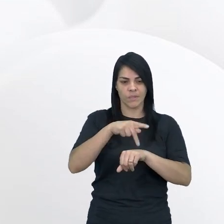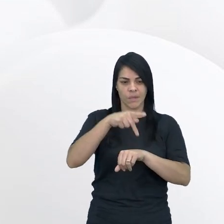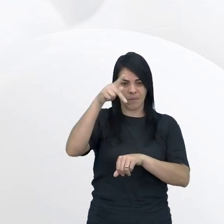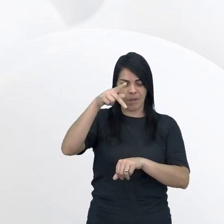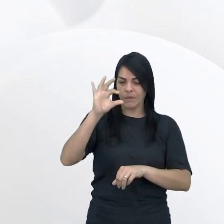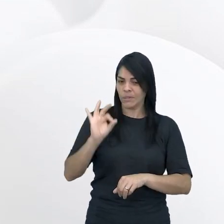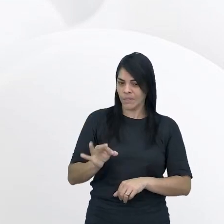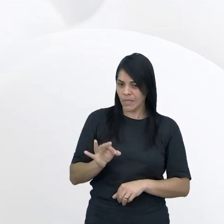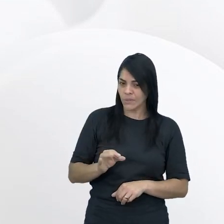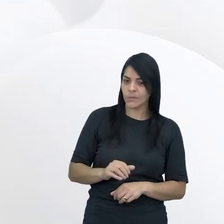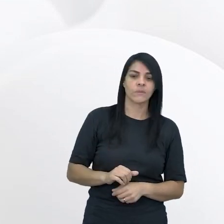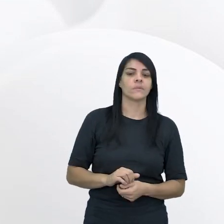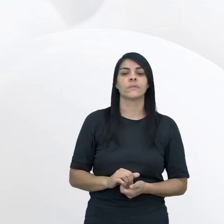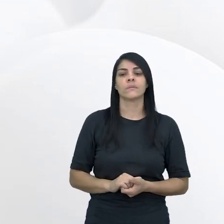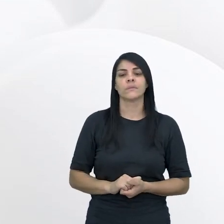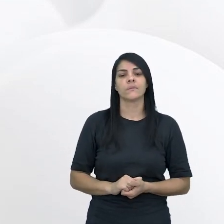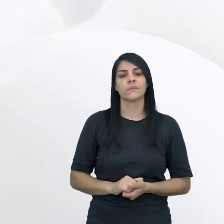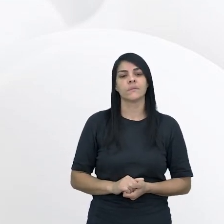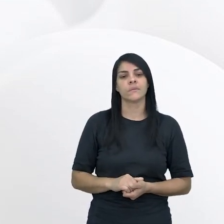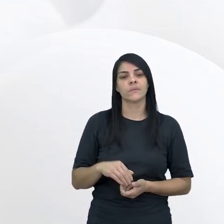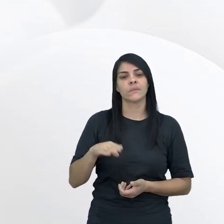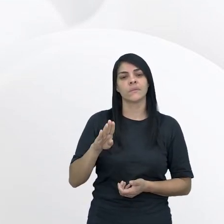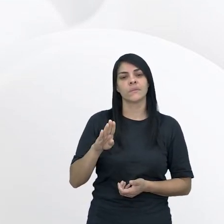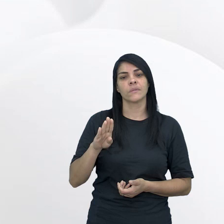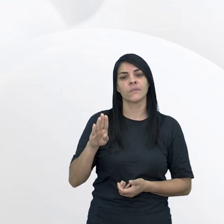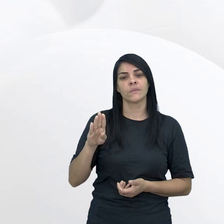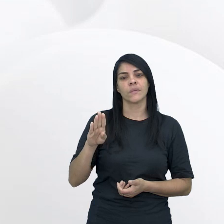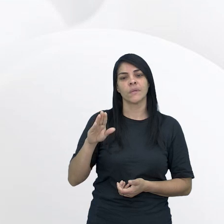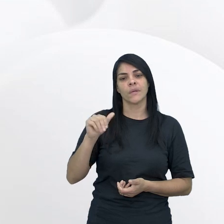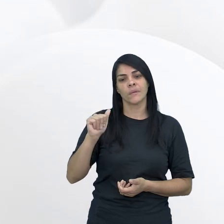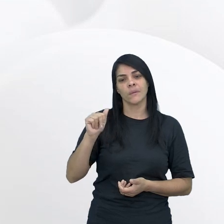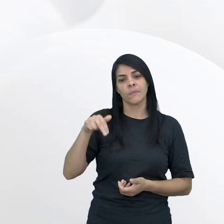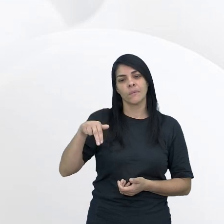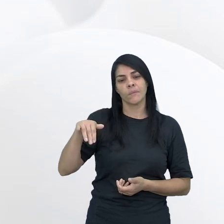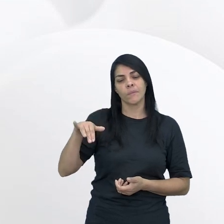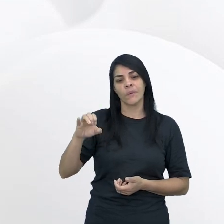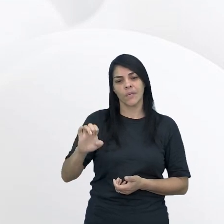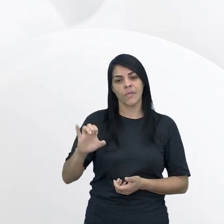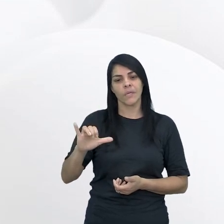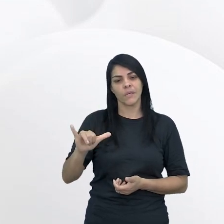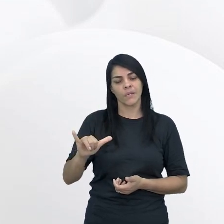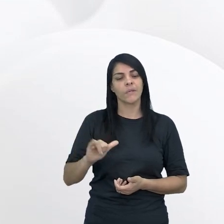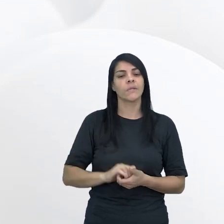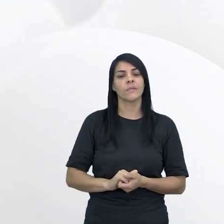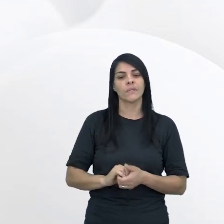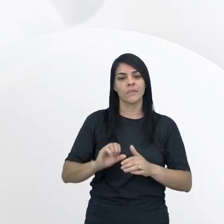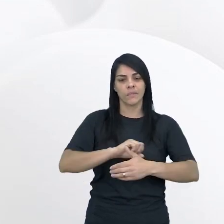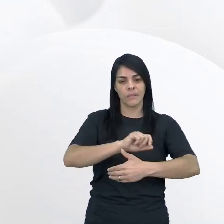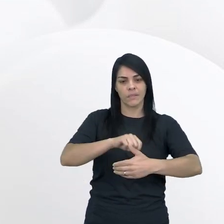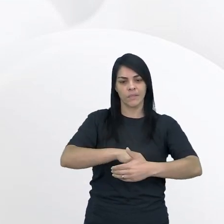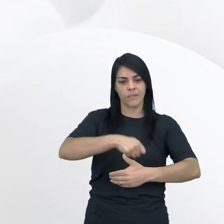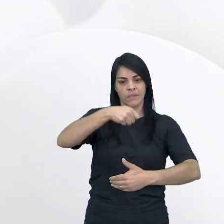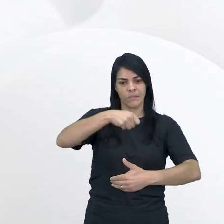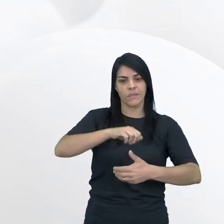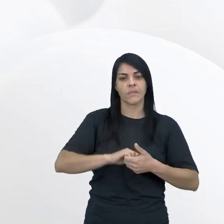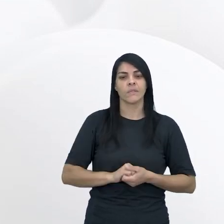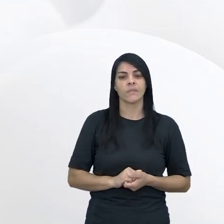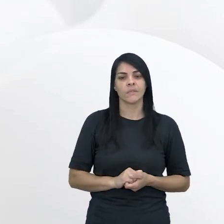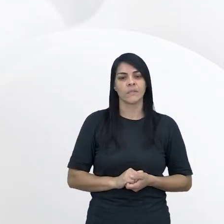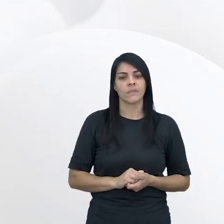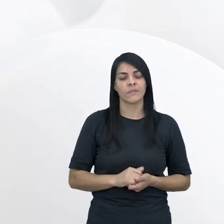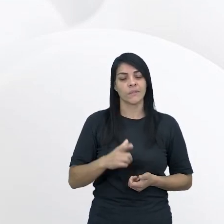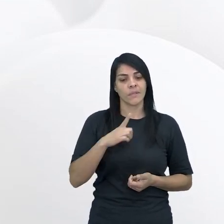certo? Então, o bunny, né, o coelhinho da Páscoa, as cestas com os eggs. A